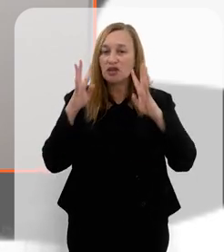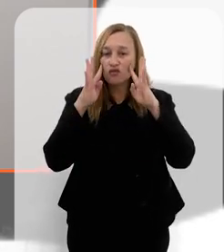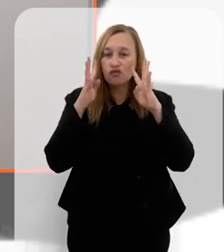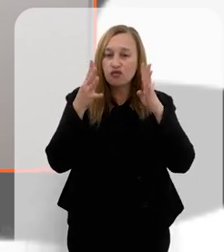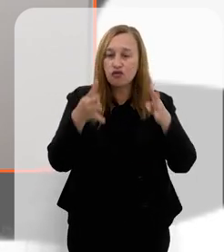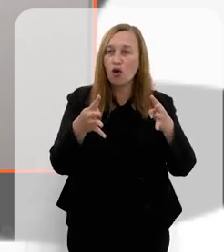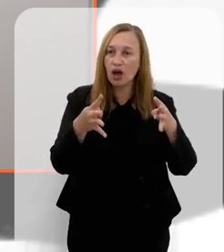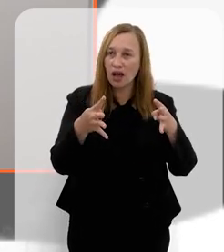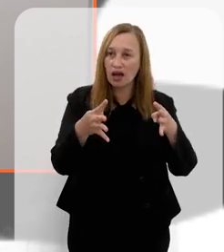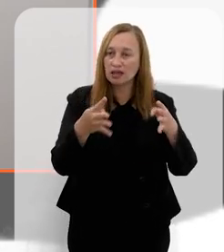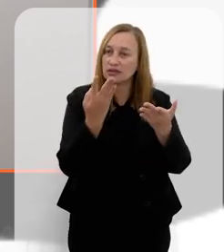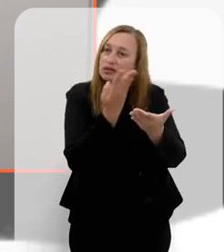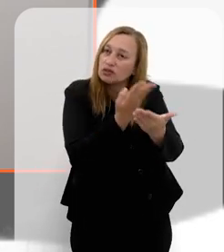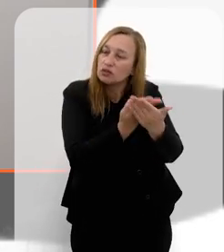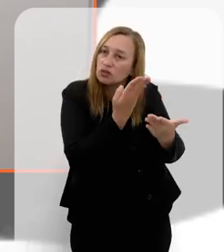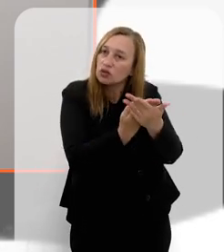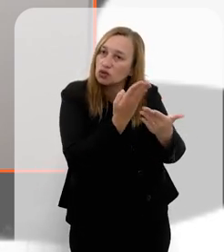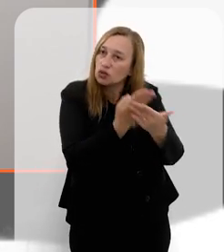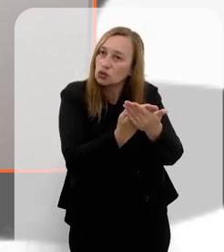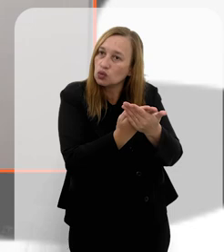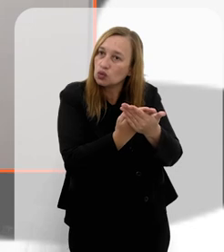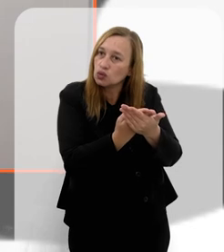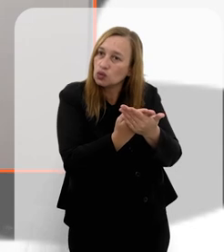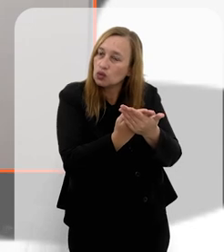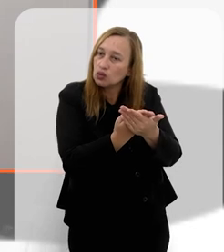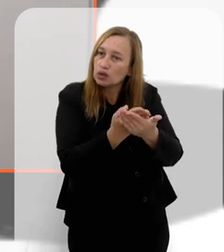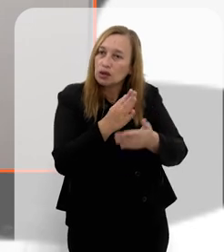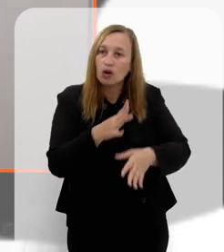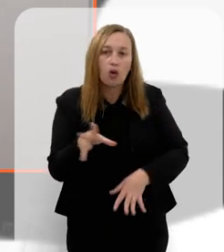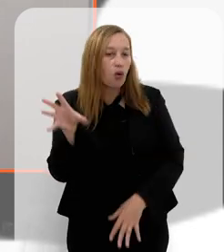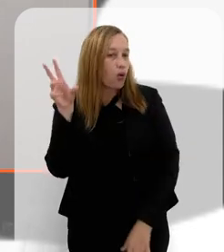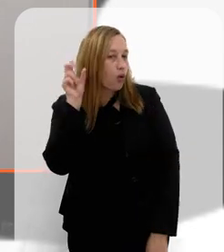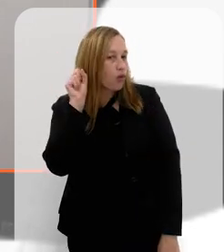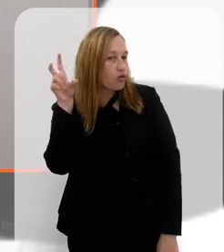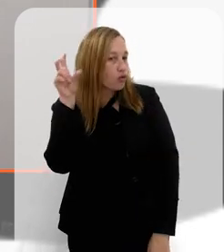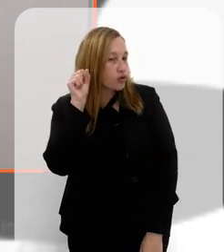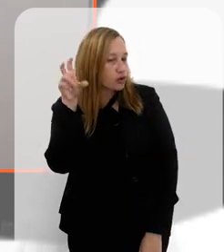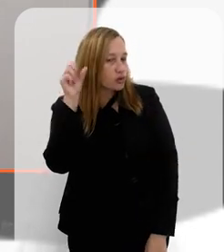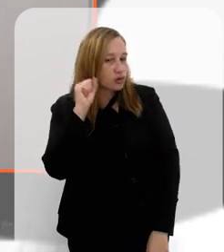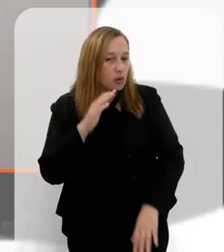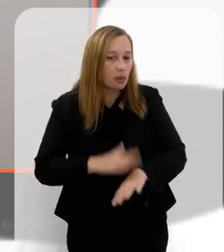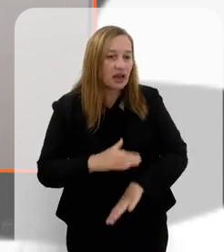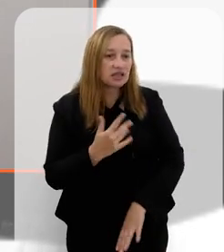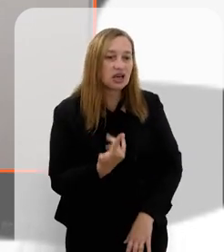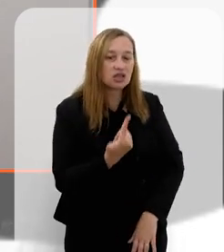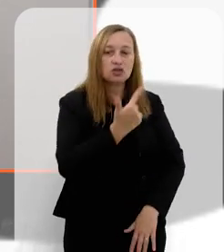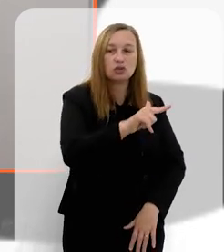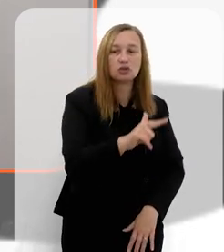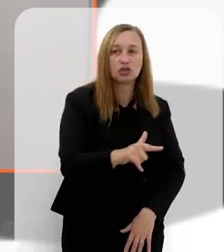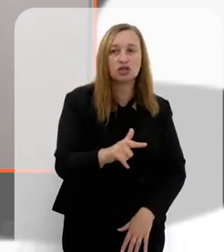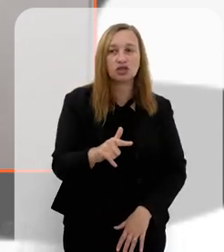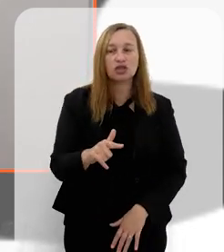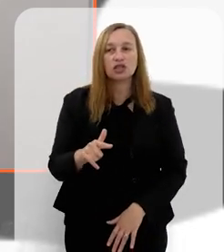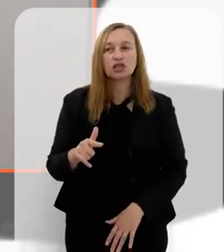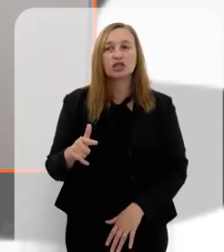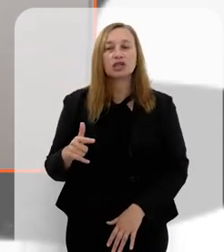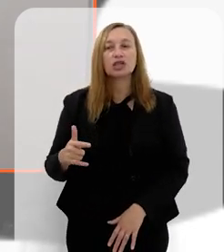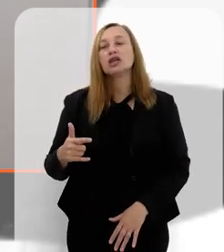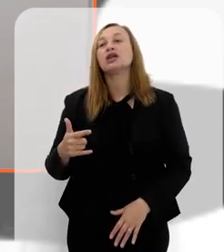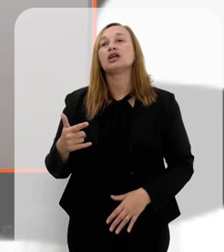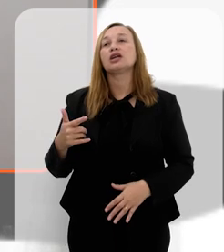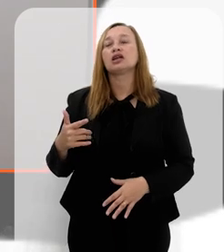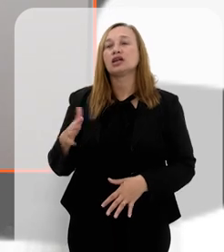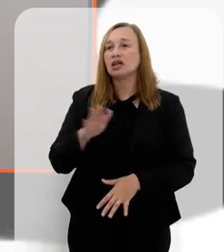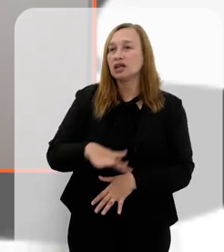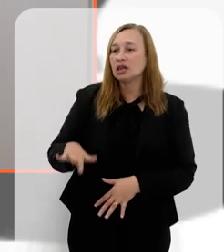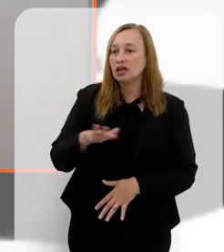mais concentradas nas aulas, estavam ouvindo mais uma às outras. Eles